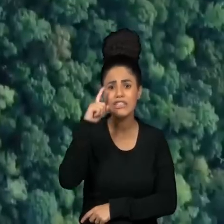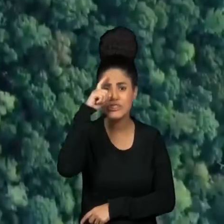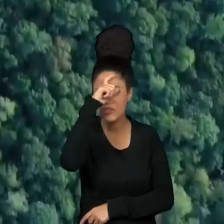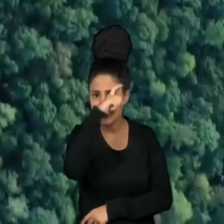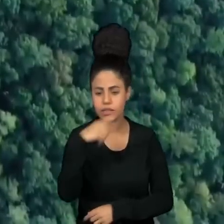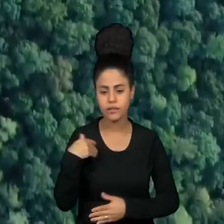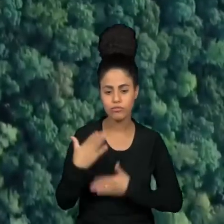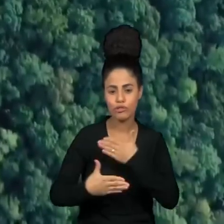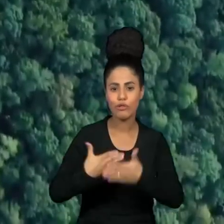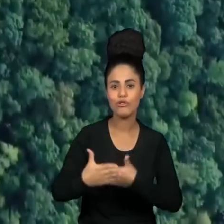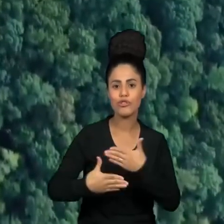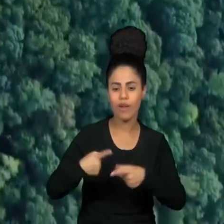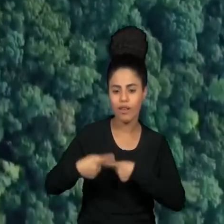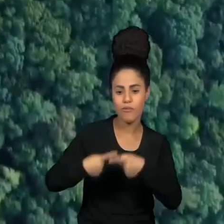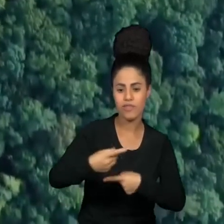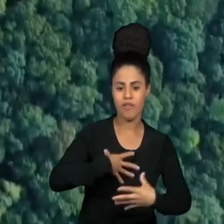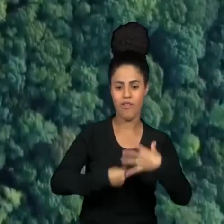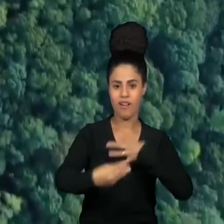inclusive.